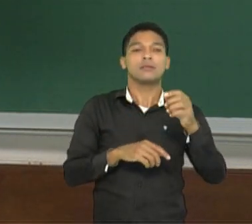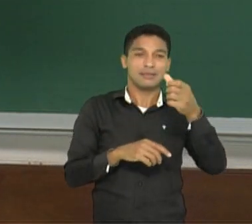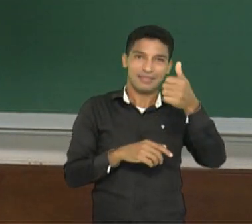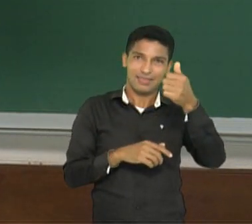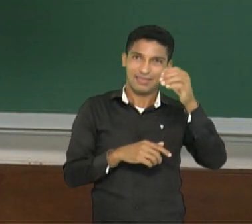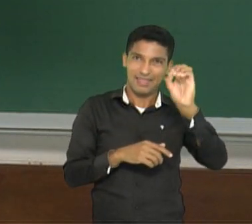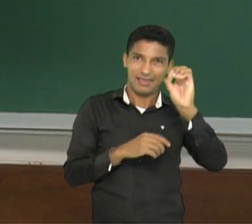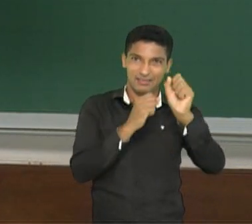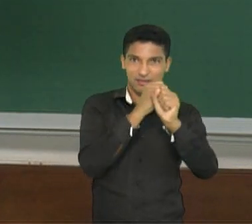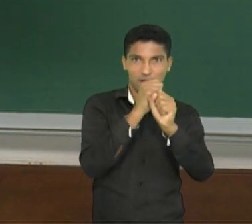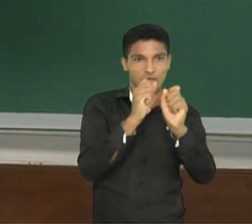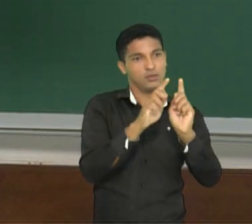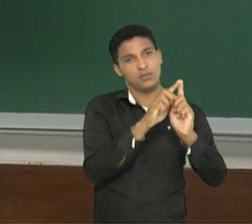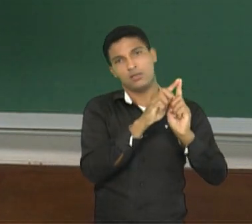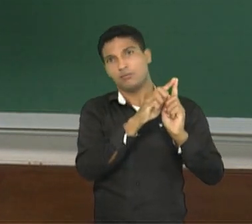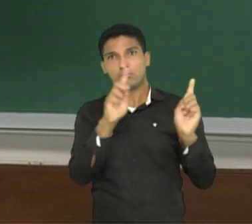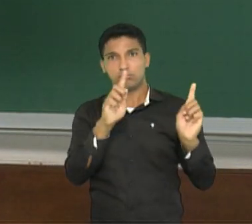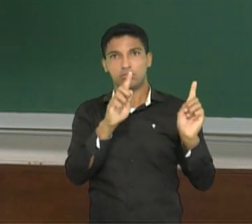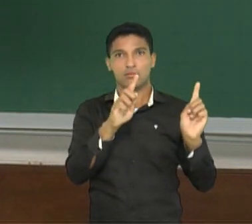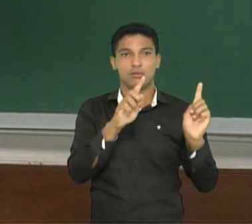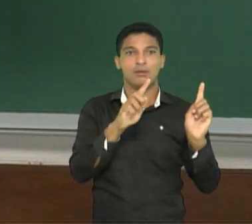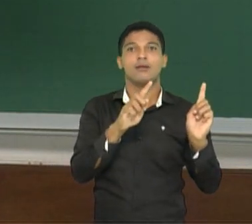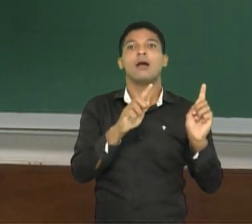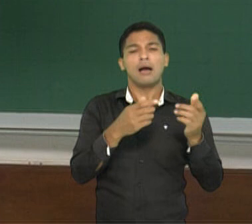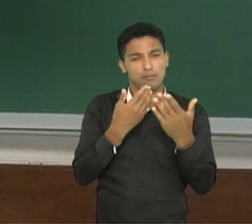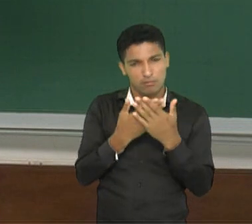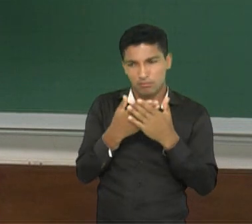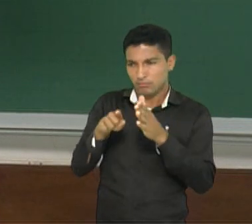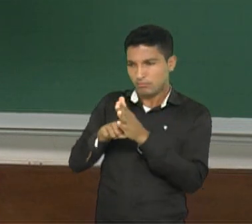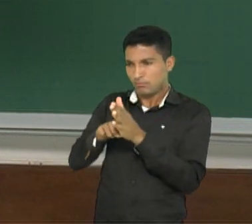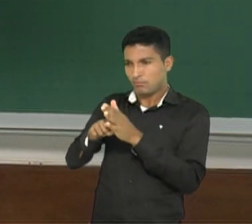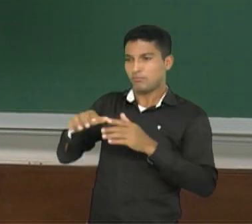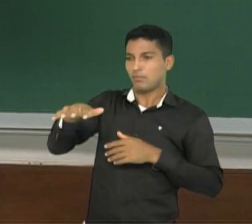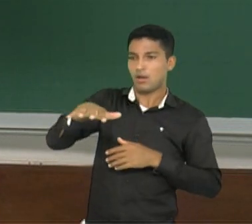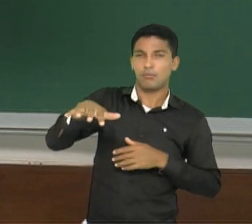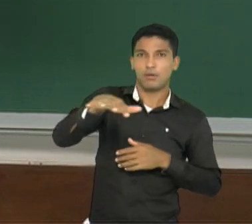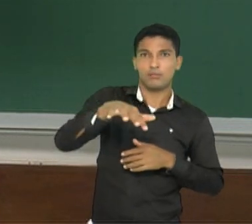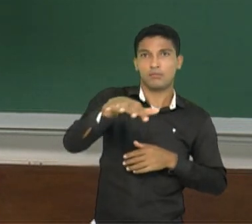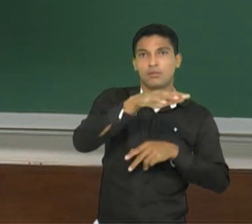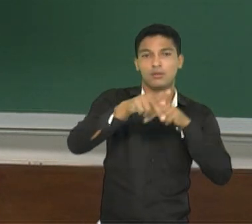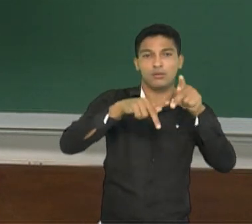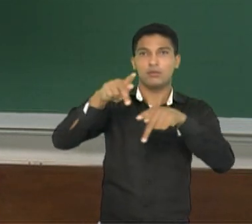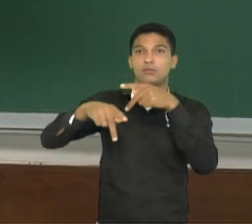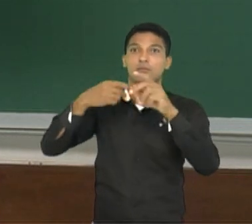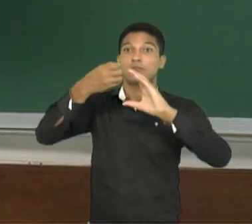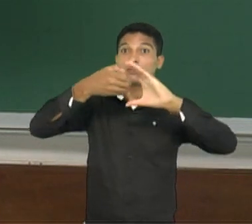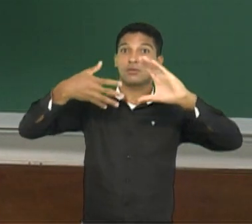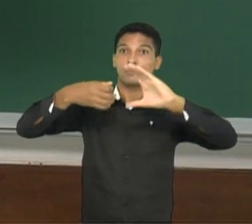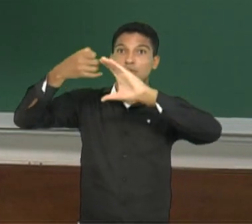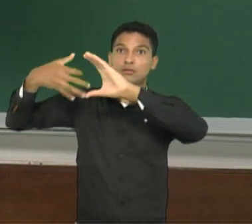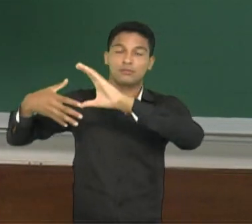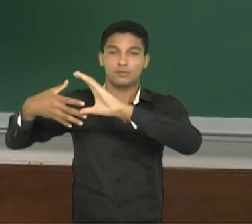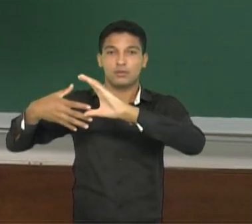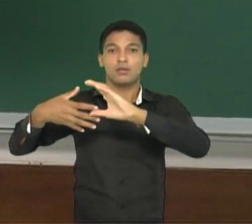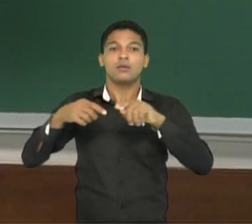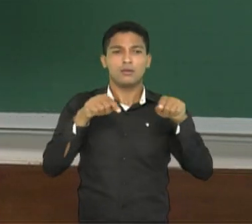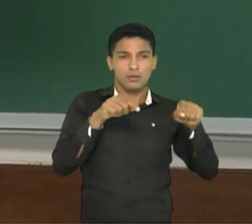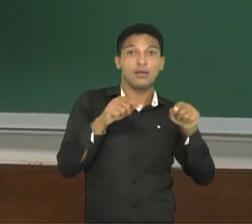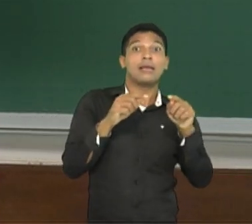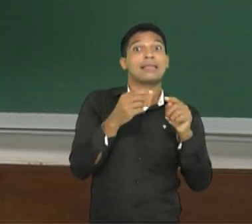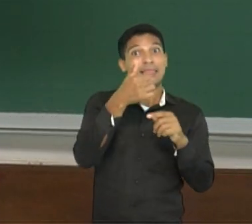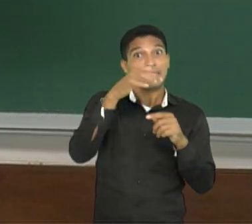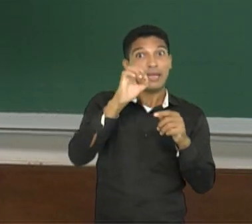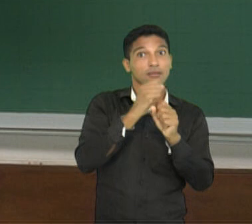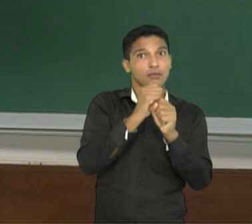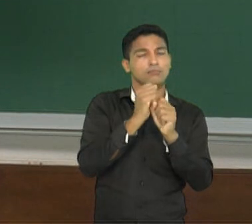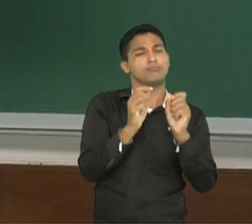São as pesquisas que estudam diferentes características da população ali e lançam lá os mapas, os gráficos, as